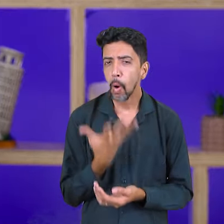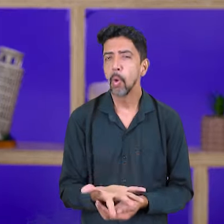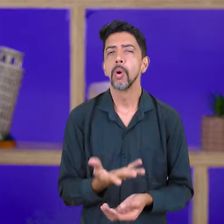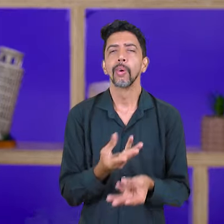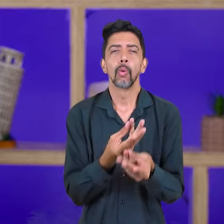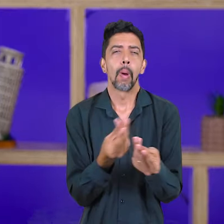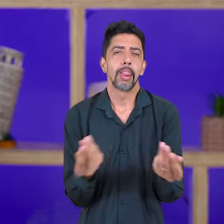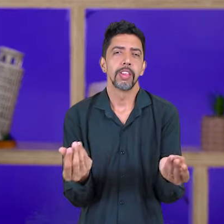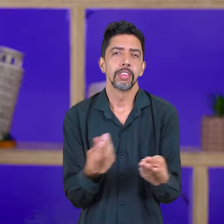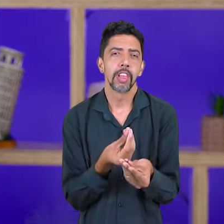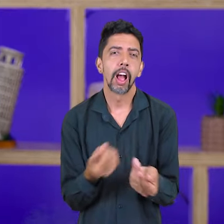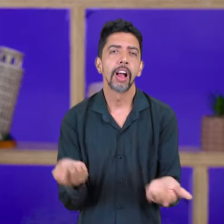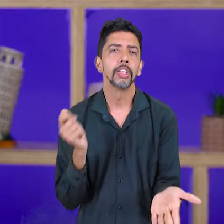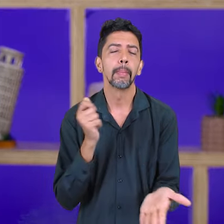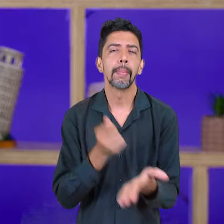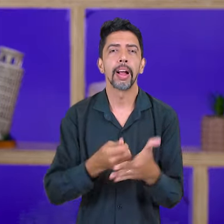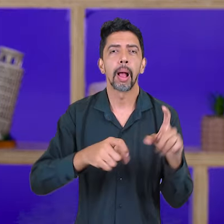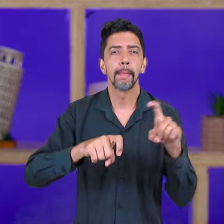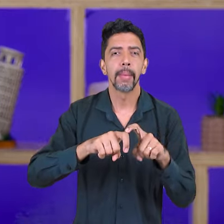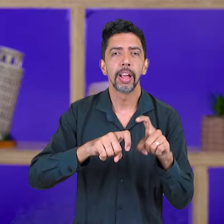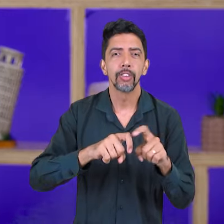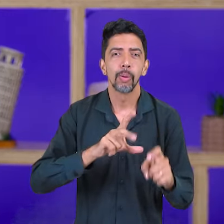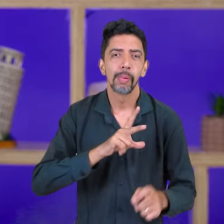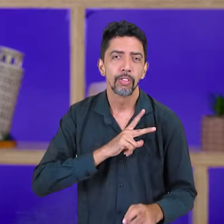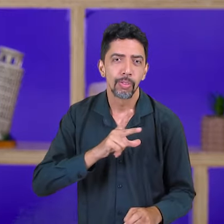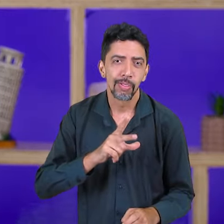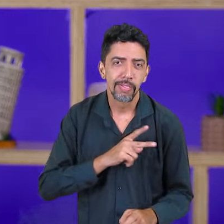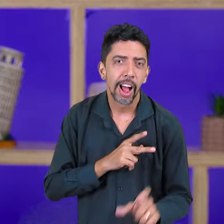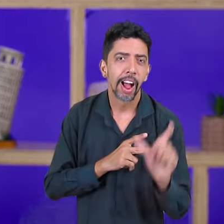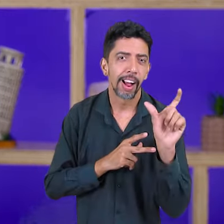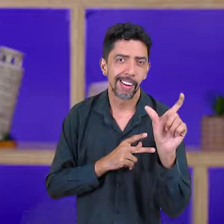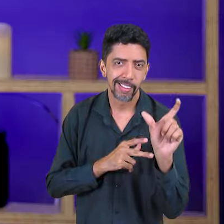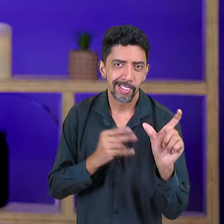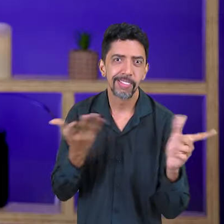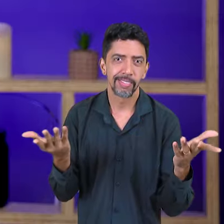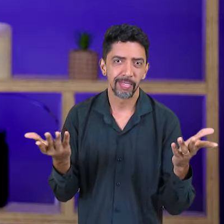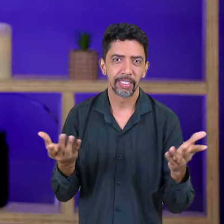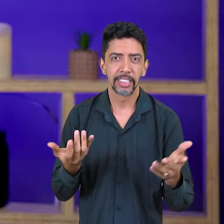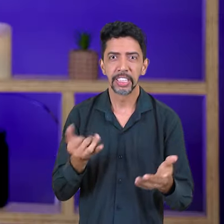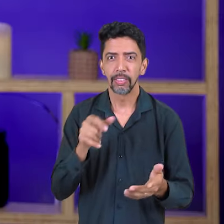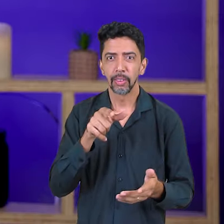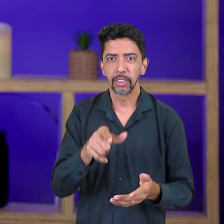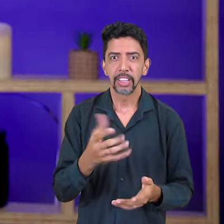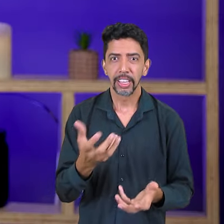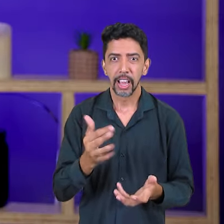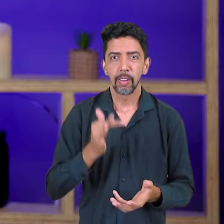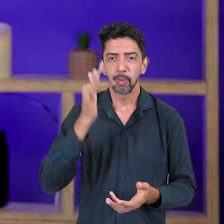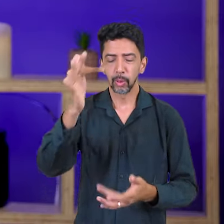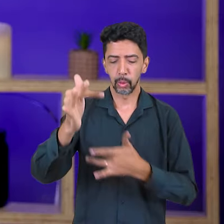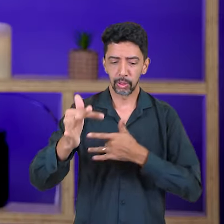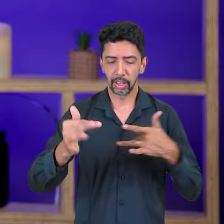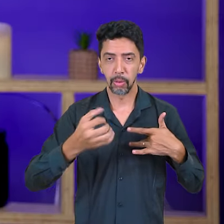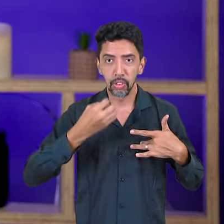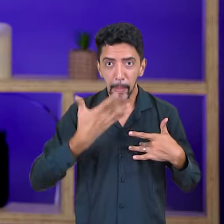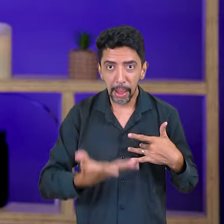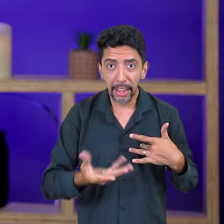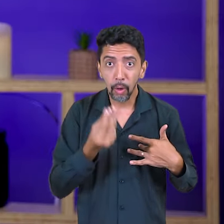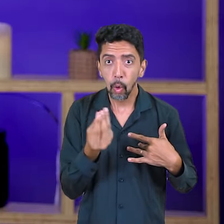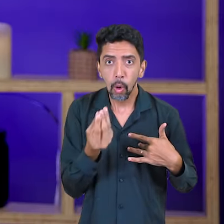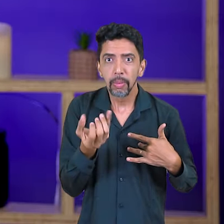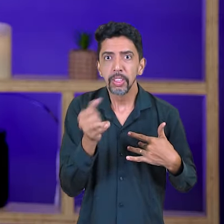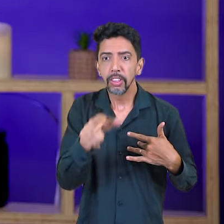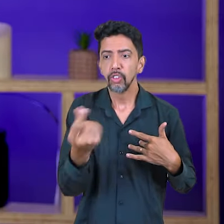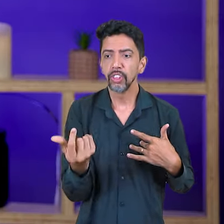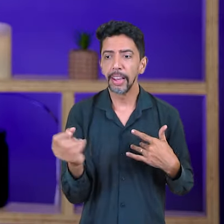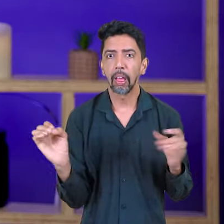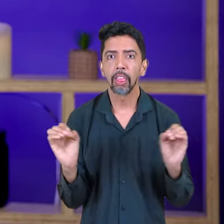Como vamos fazer se a gente tem uma idade e não tem dinheiro para pagar um plano de saúde não tem dinheiro para ter uma moradia digna Não tem dinheiro para ter